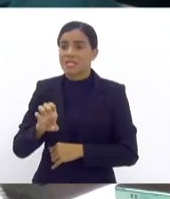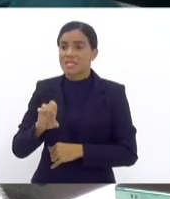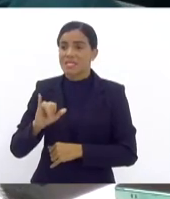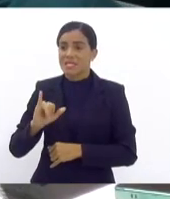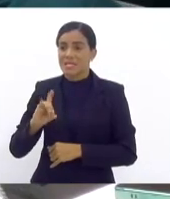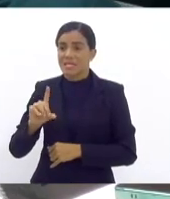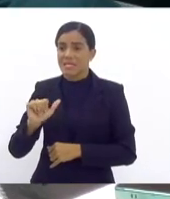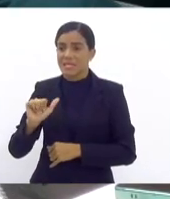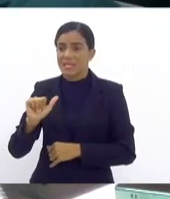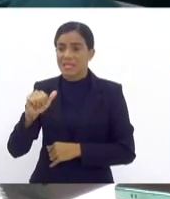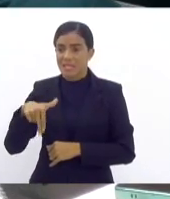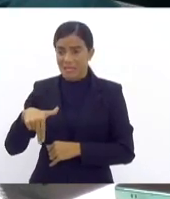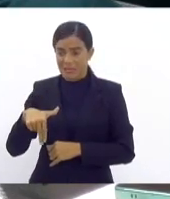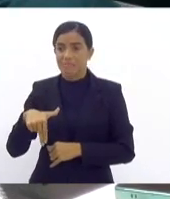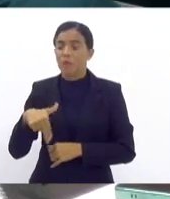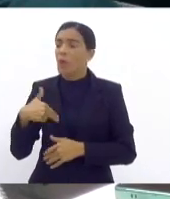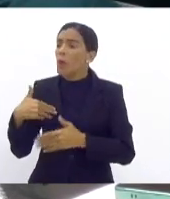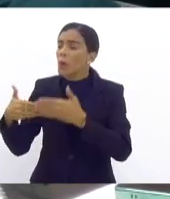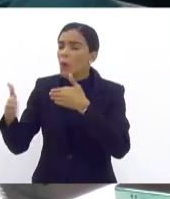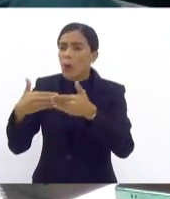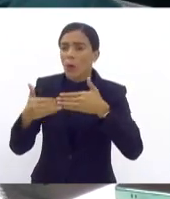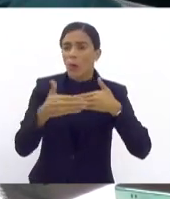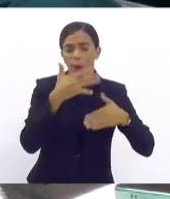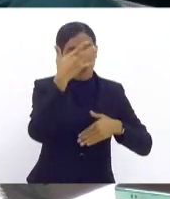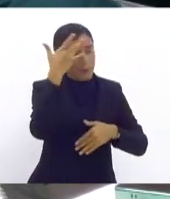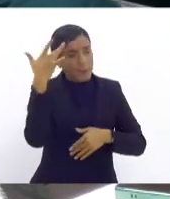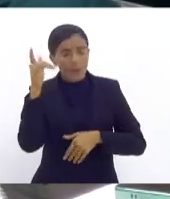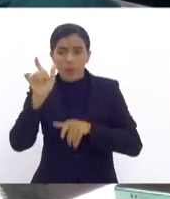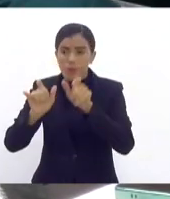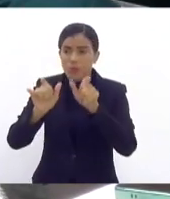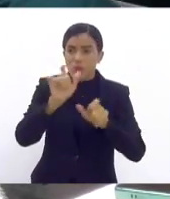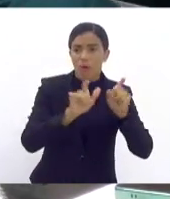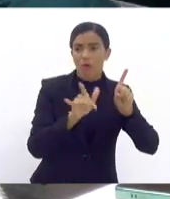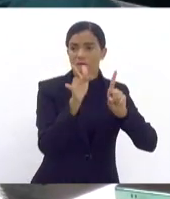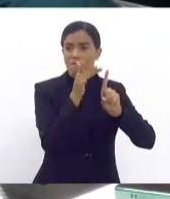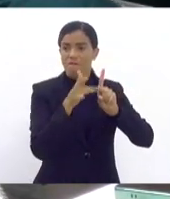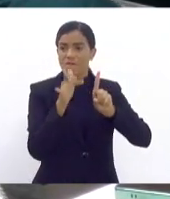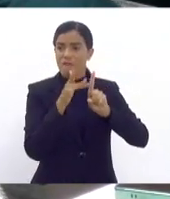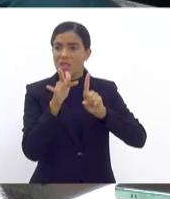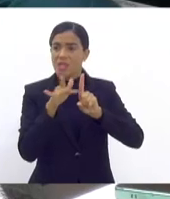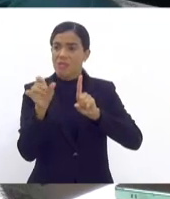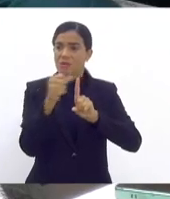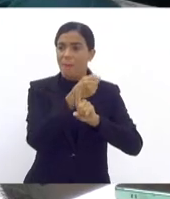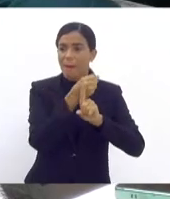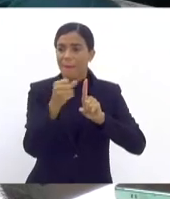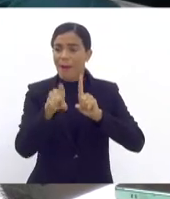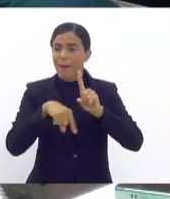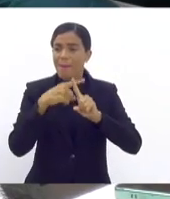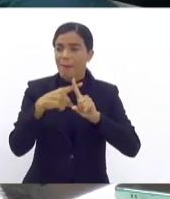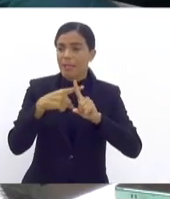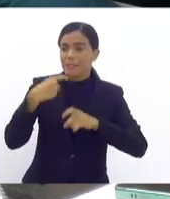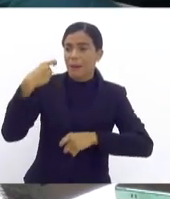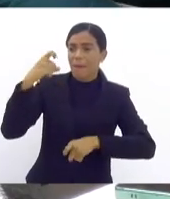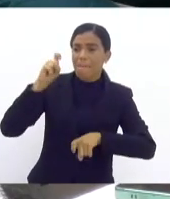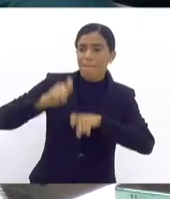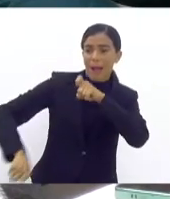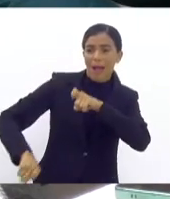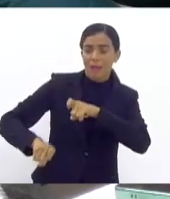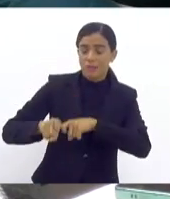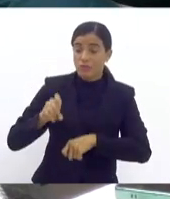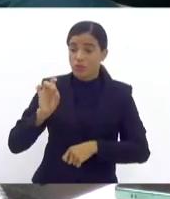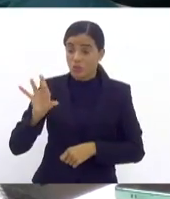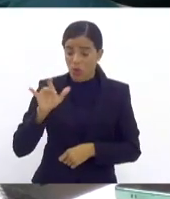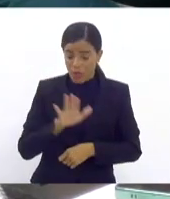levando para qualquer pessoa vítima de abuso sexual. A lei anterior se estendia somente a crianças e